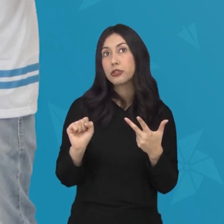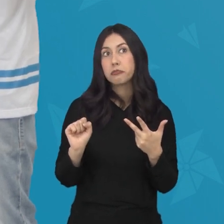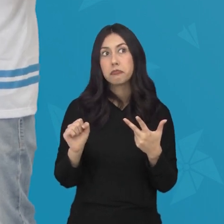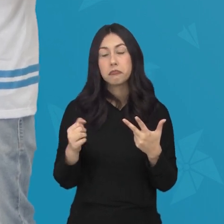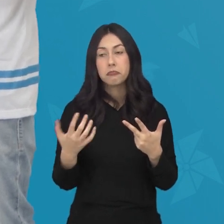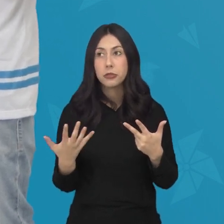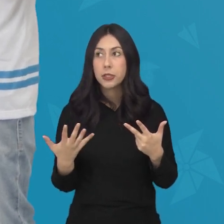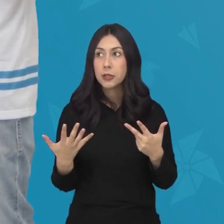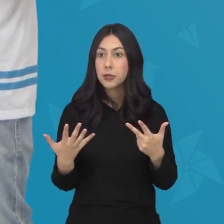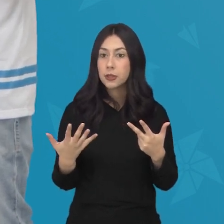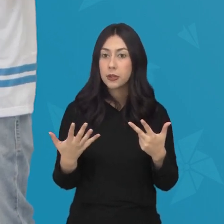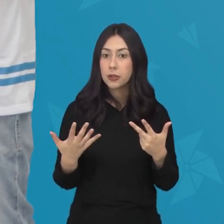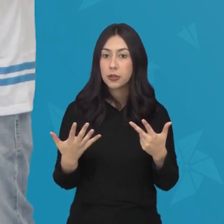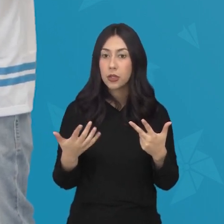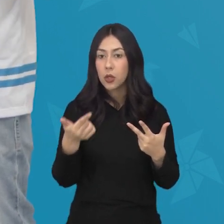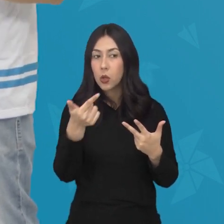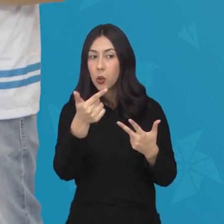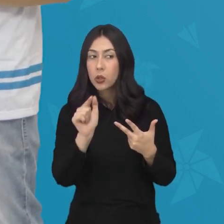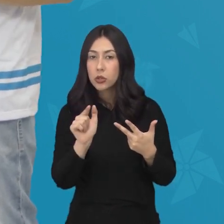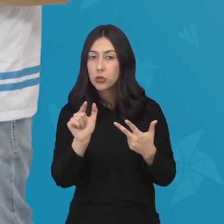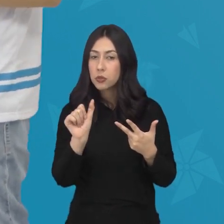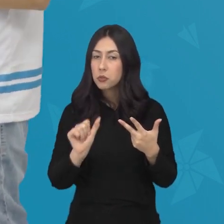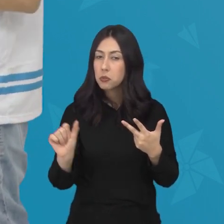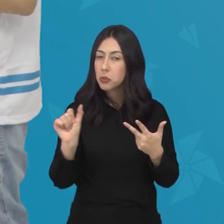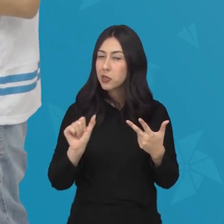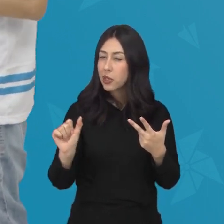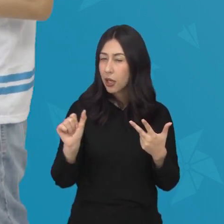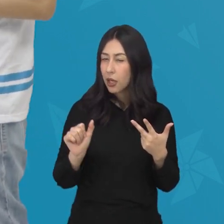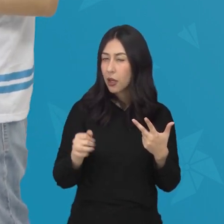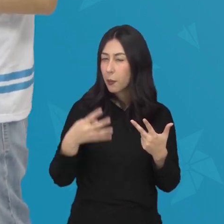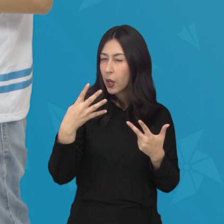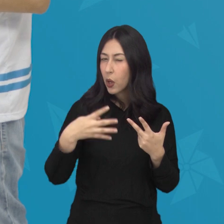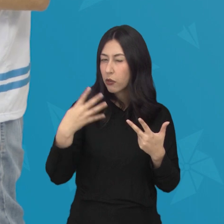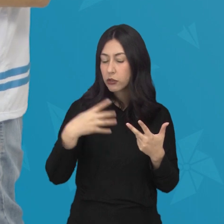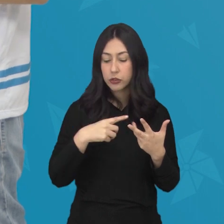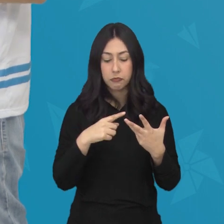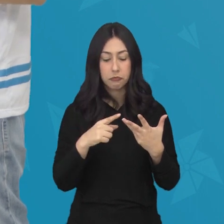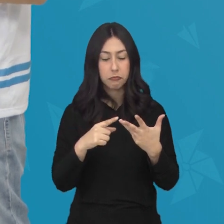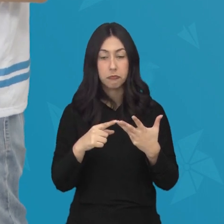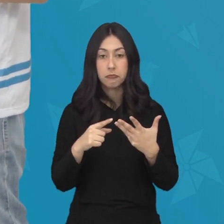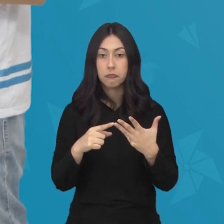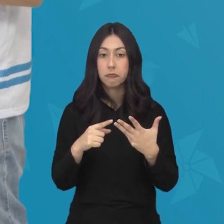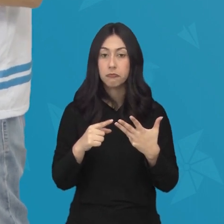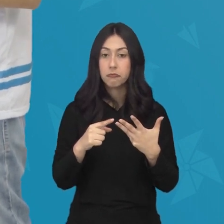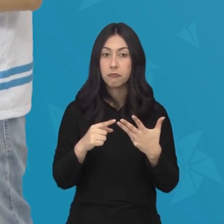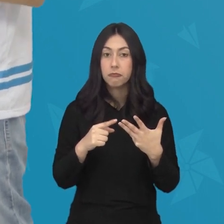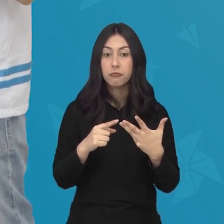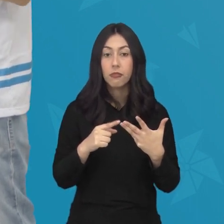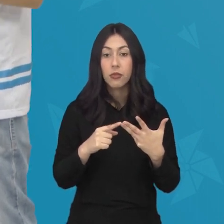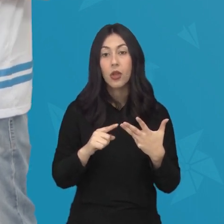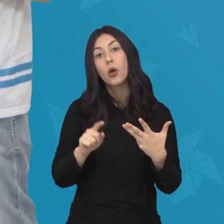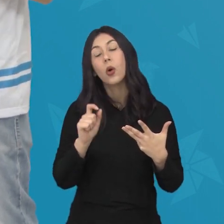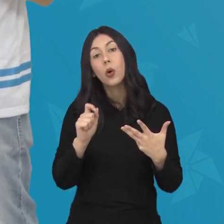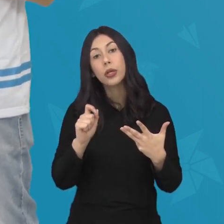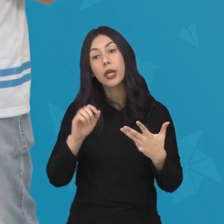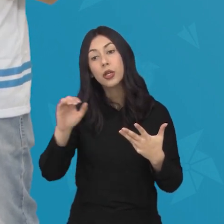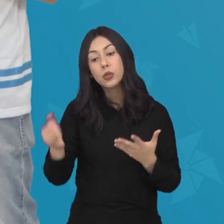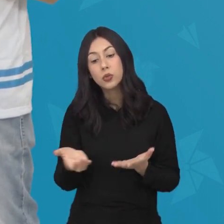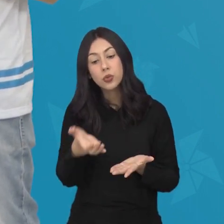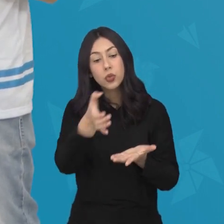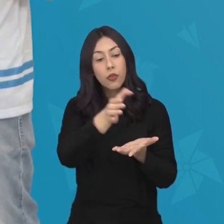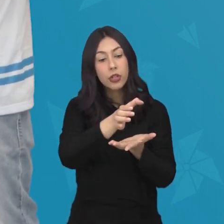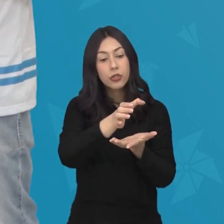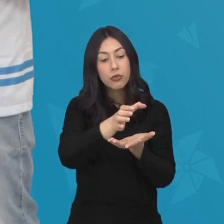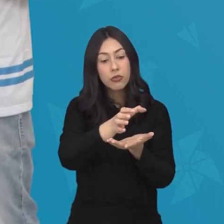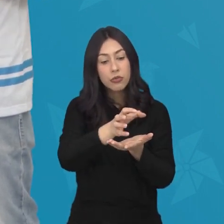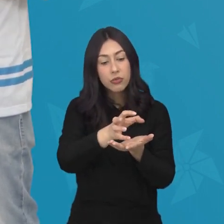ali aquelas outras 3 variações ali para confundir o pessoal. E o quarto fenômeno, que é o derretimento de uma bola de sorvete,